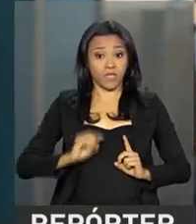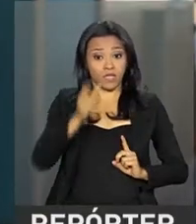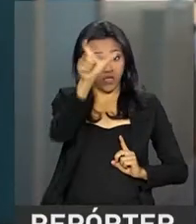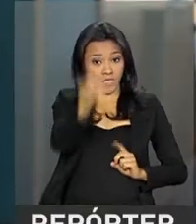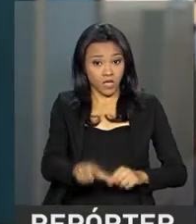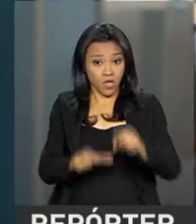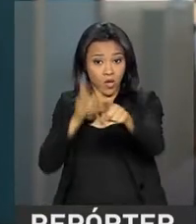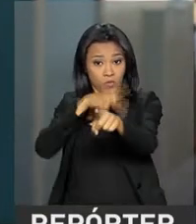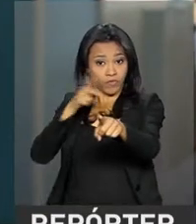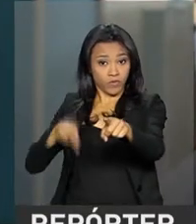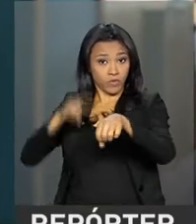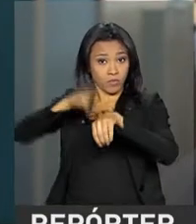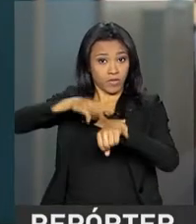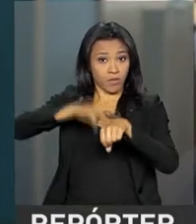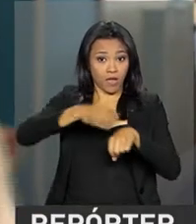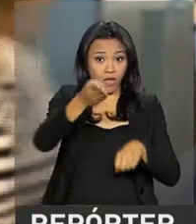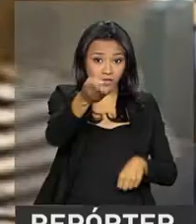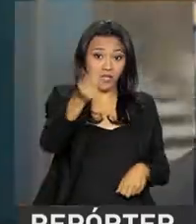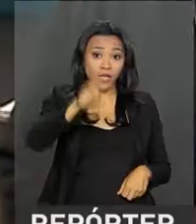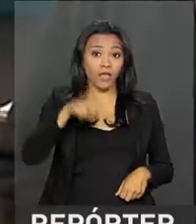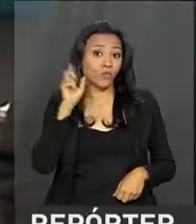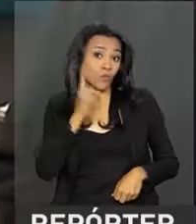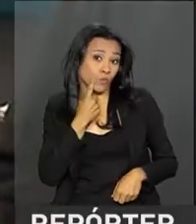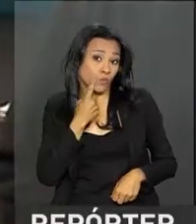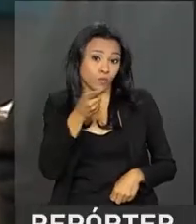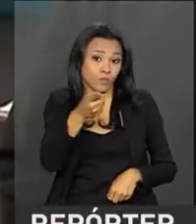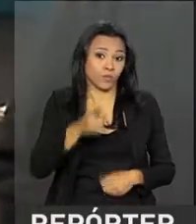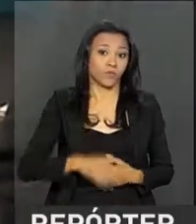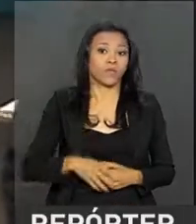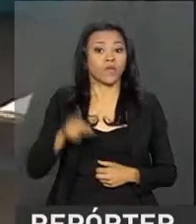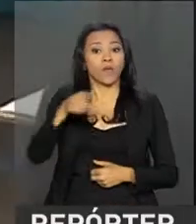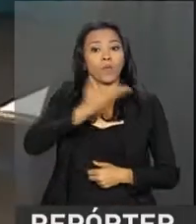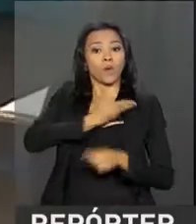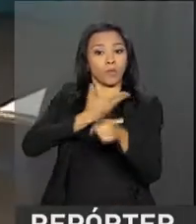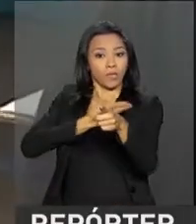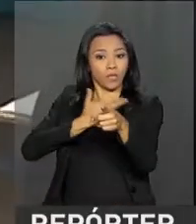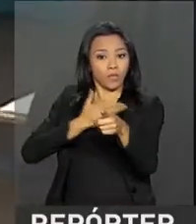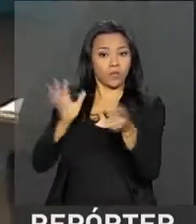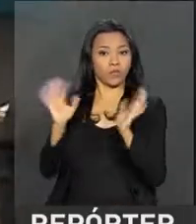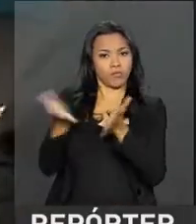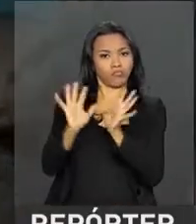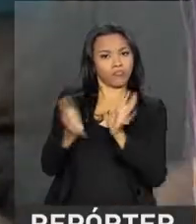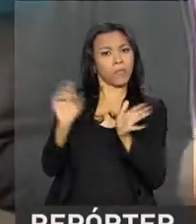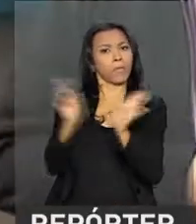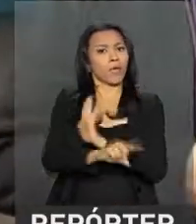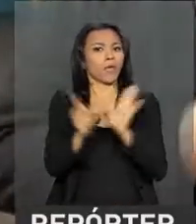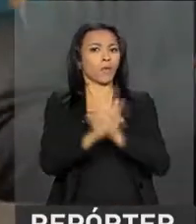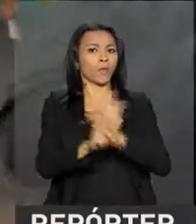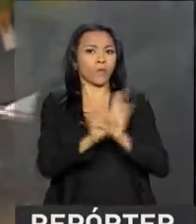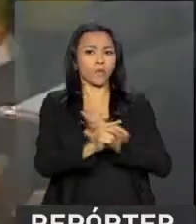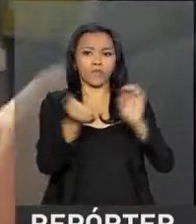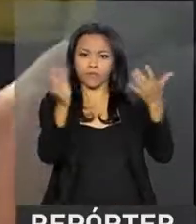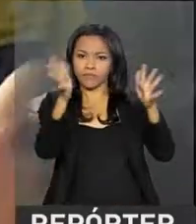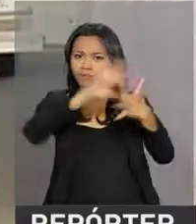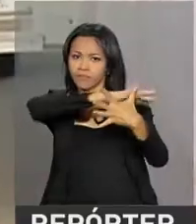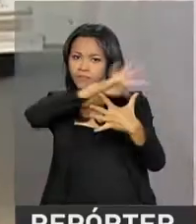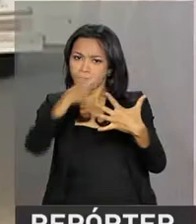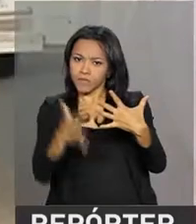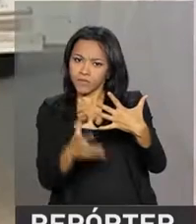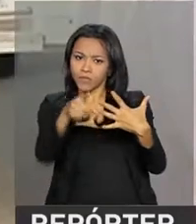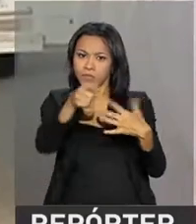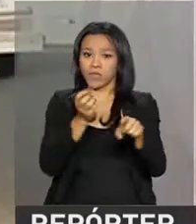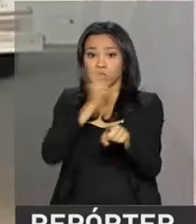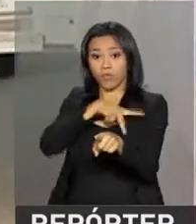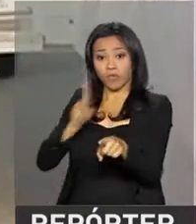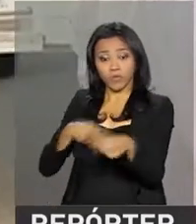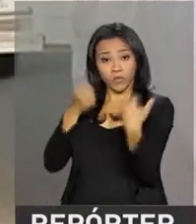de matemática Neivaldo Zovico, que é surdo. Com a ajuda de um amigo que traduziu as perguntas para a língua brasileira de sinais, o